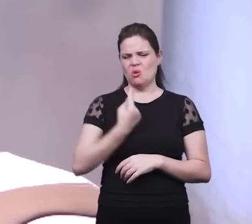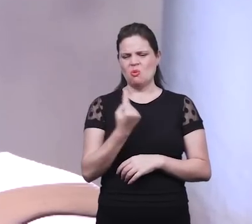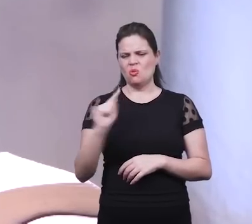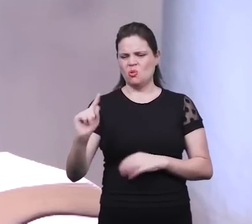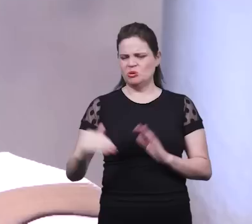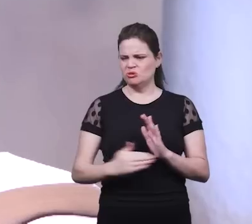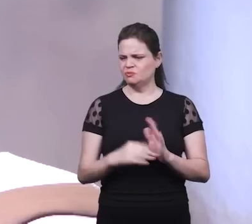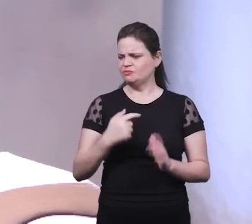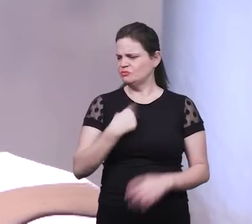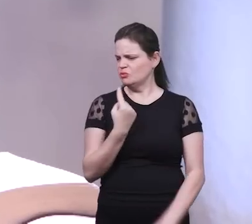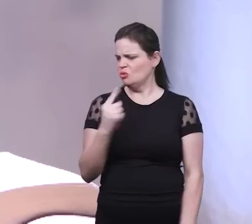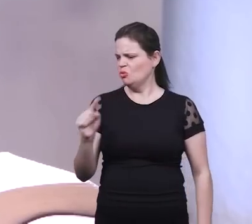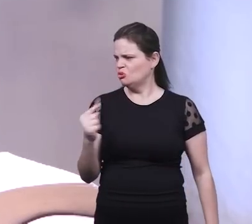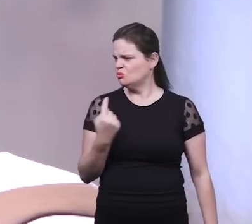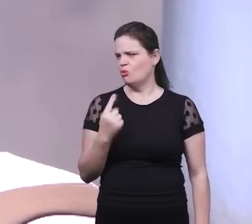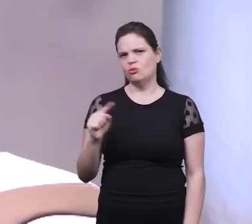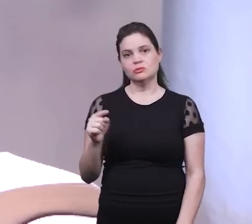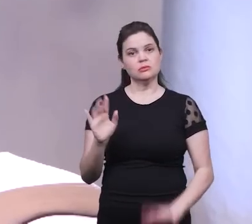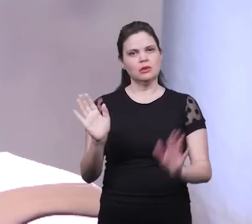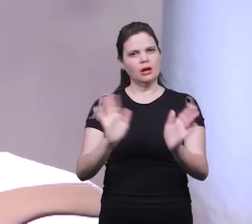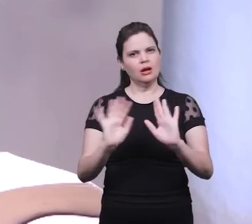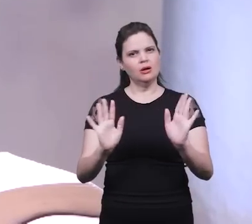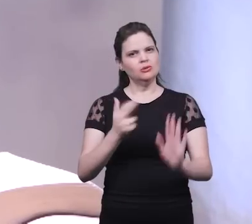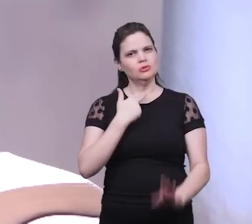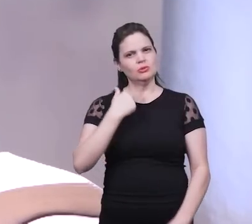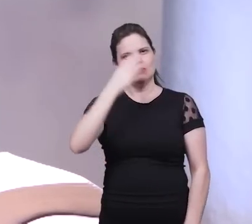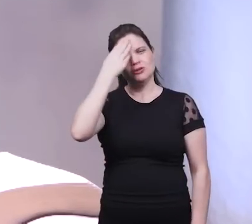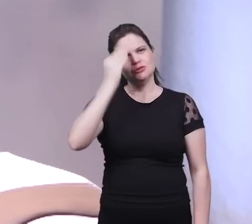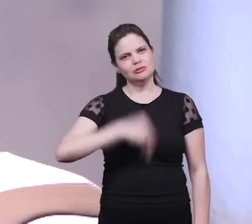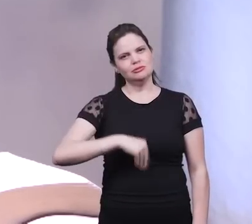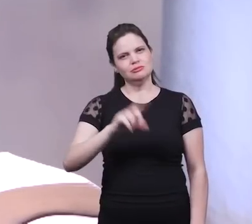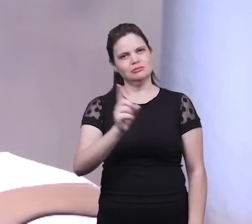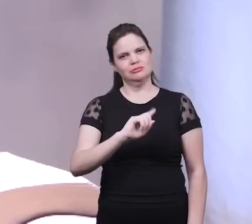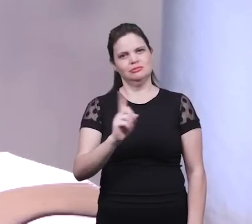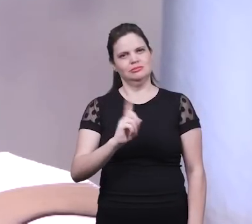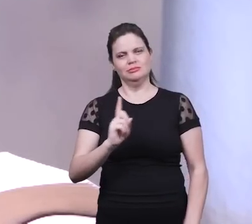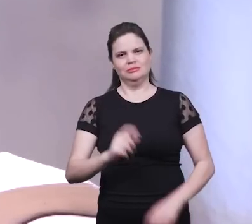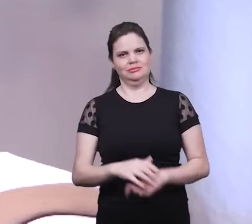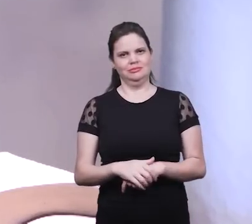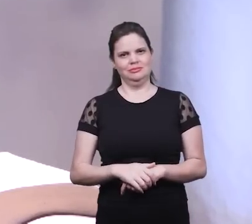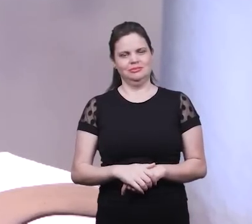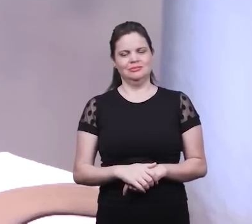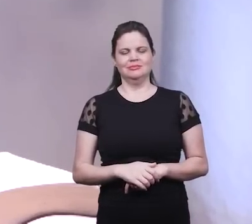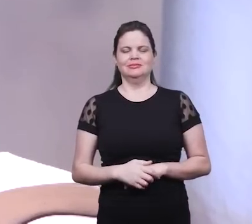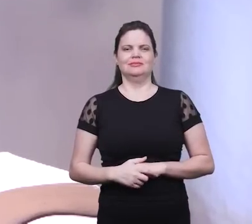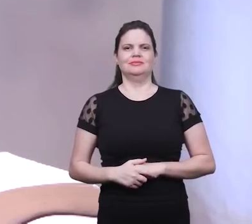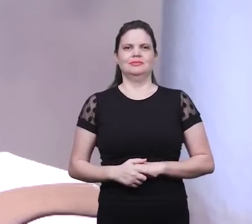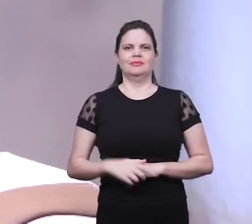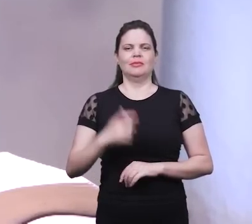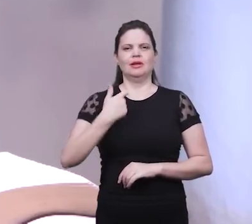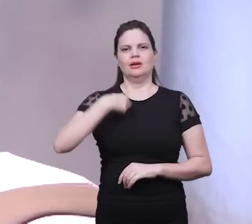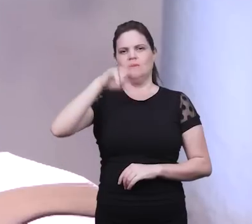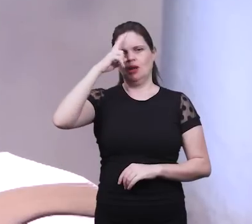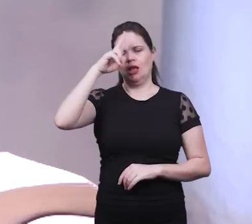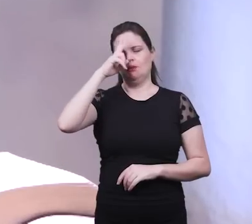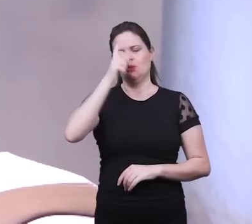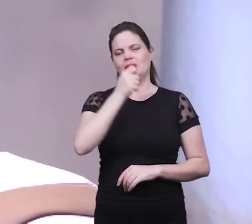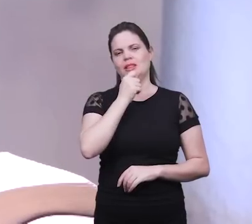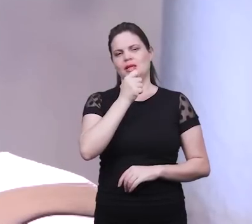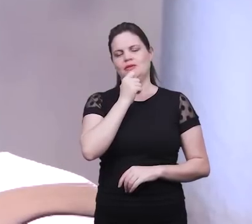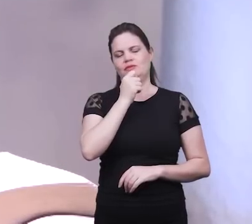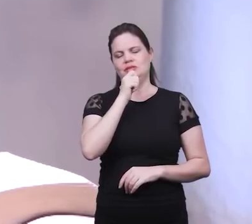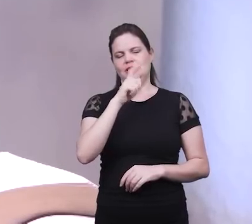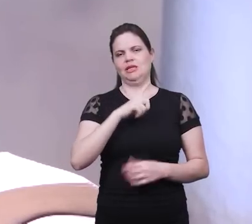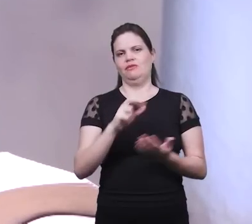o quê, não. Mas você não pode desistir. Aliás, eu me lembro de uma entrevista que foi feita uma vez de uma revista,